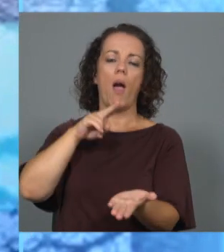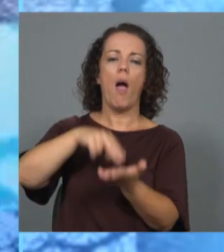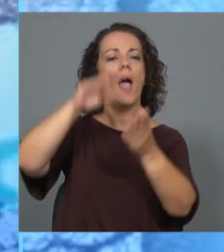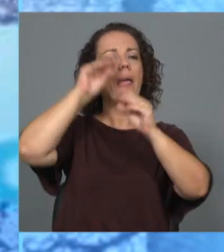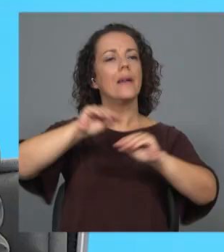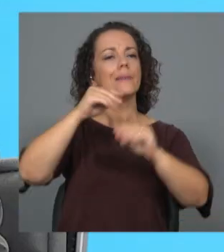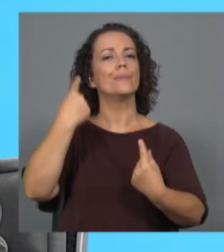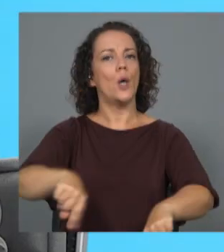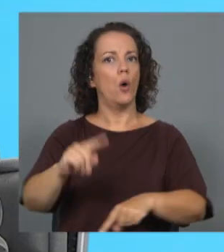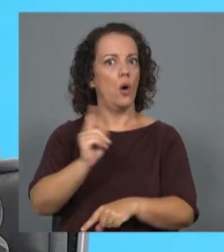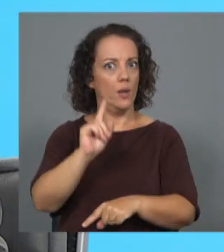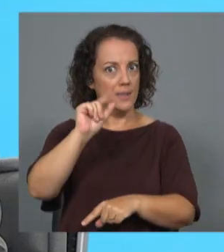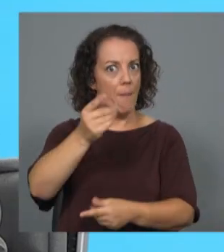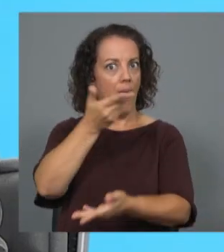sim.